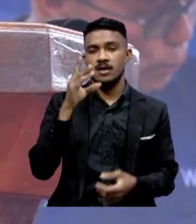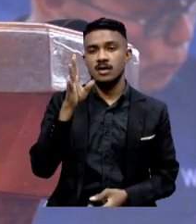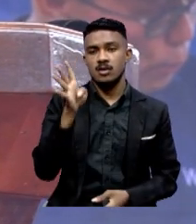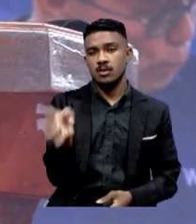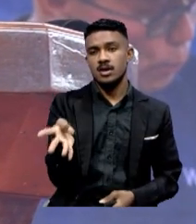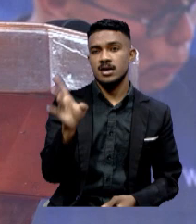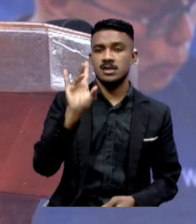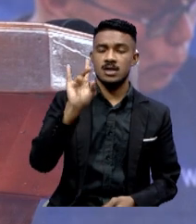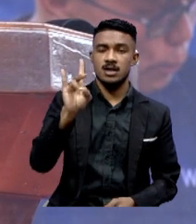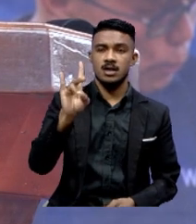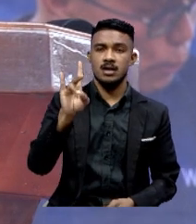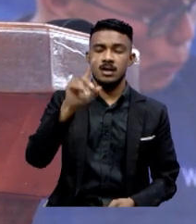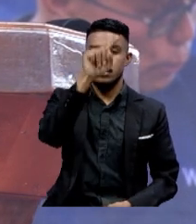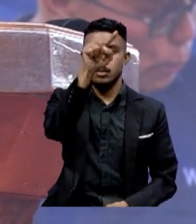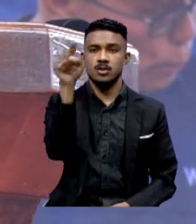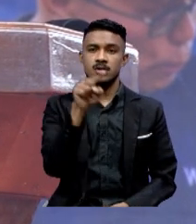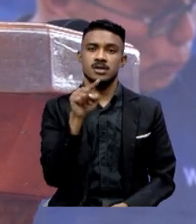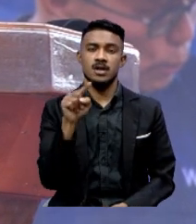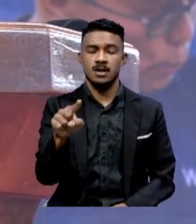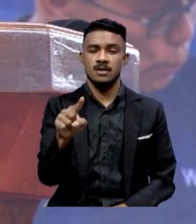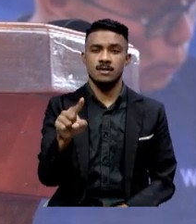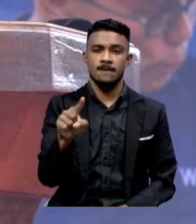47% má nutrição. Hermera,